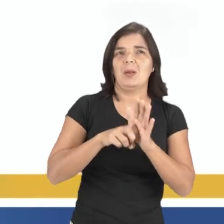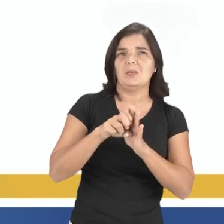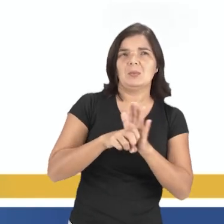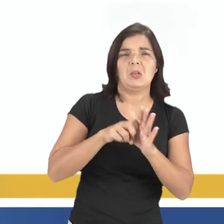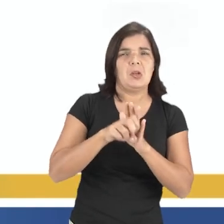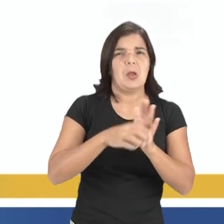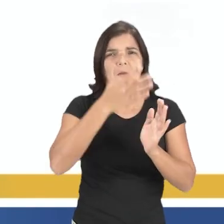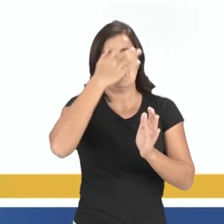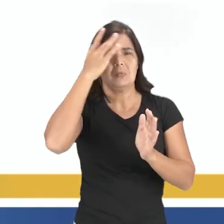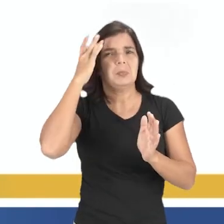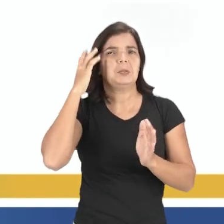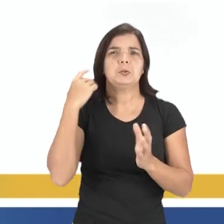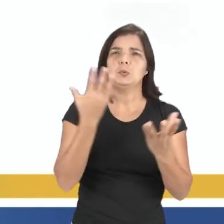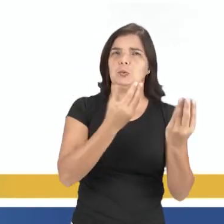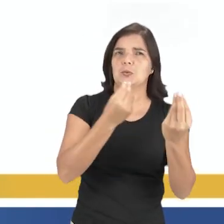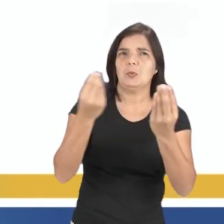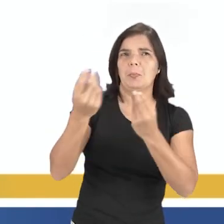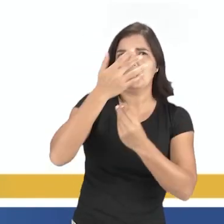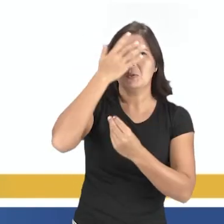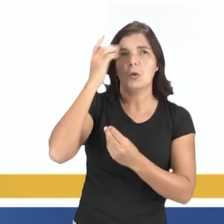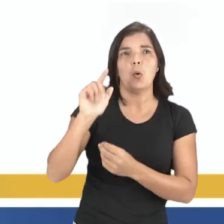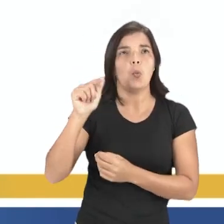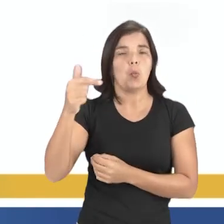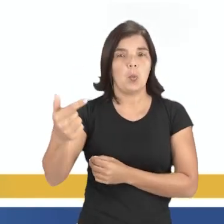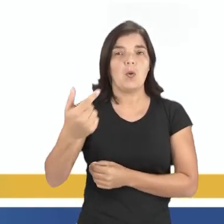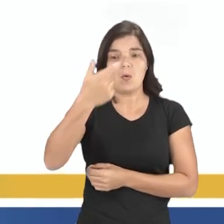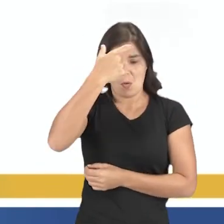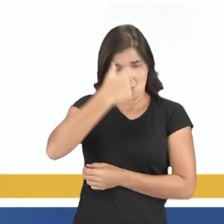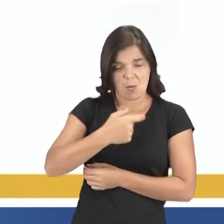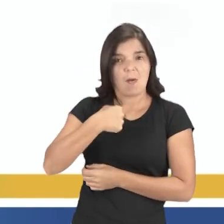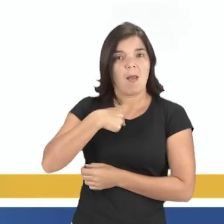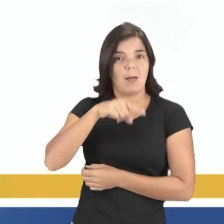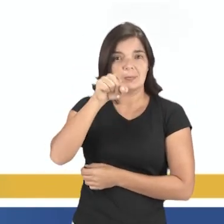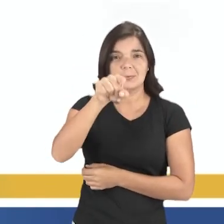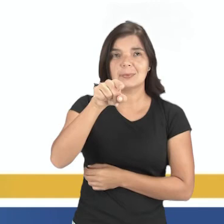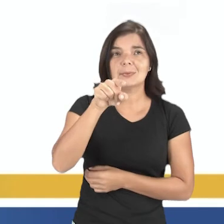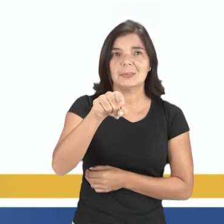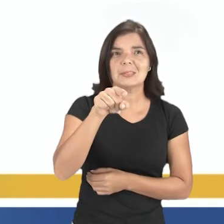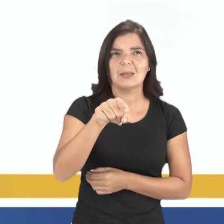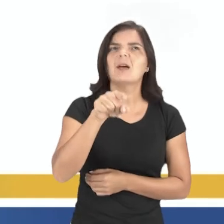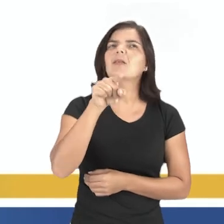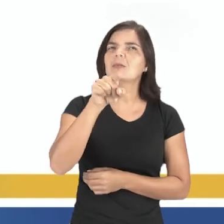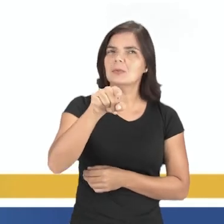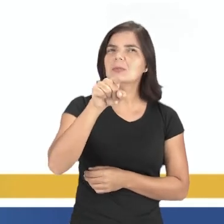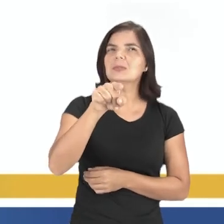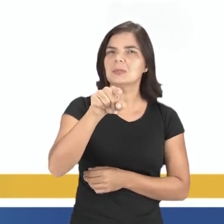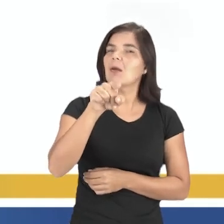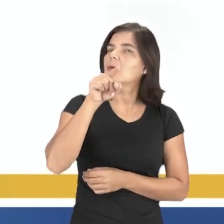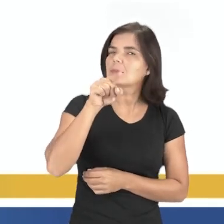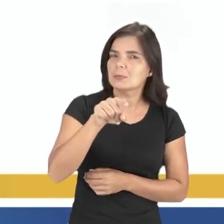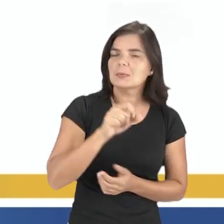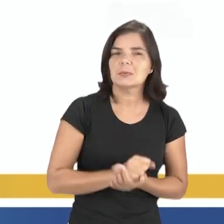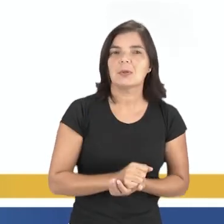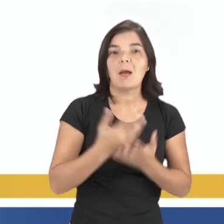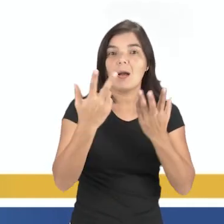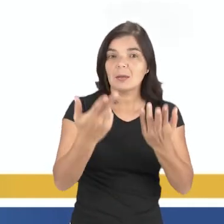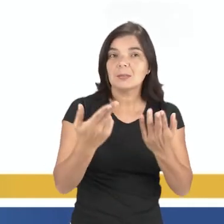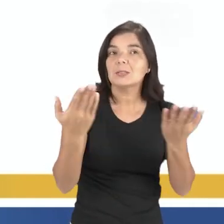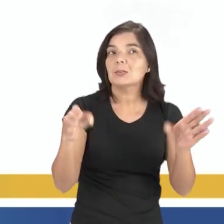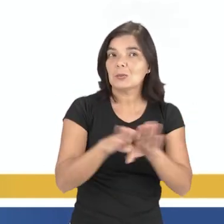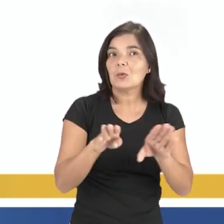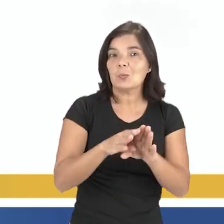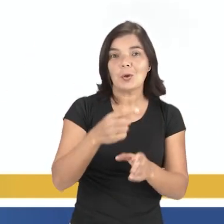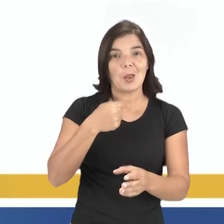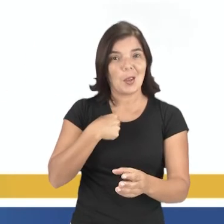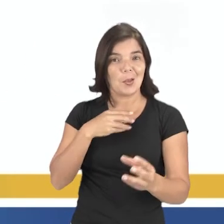vagões cheios de gente, centenas. O outro que há em mim é você. Você e você. Assim como